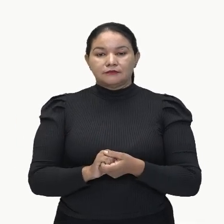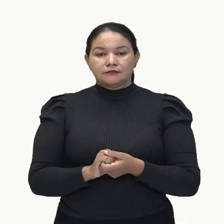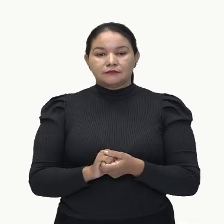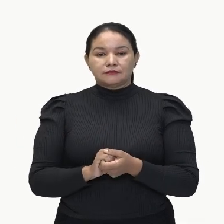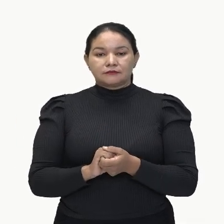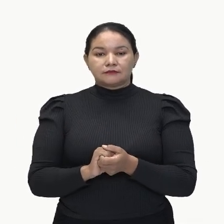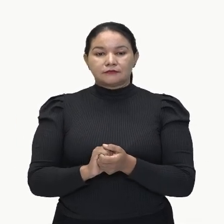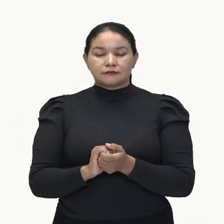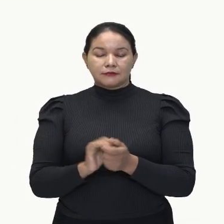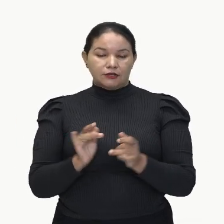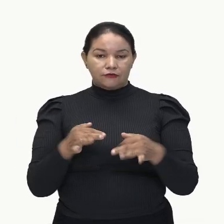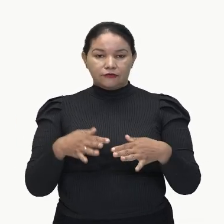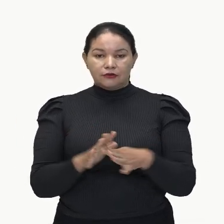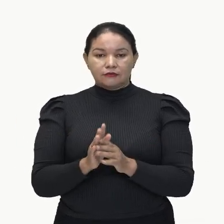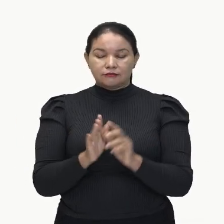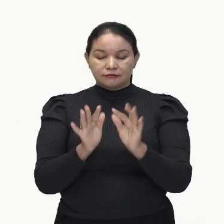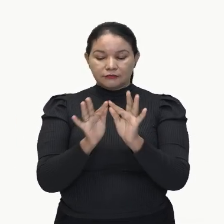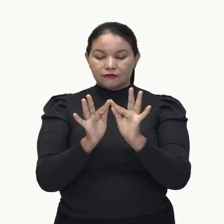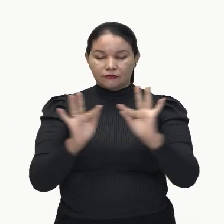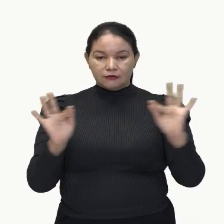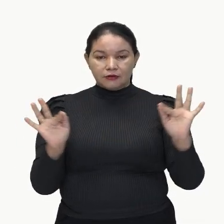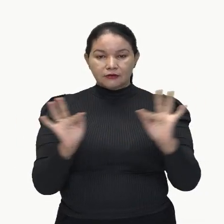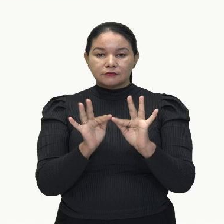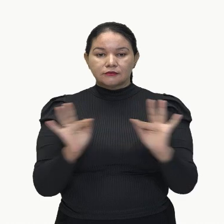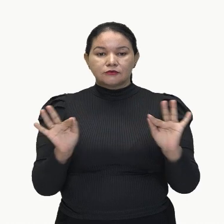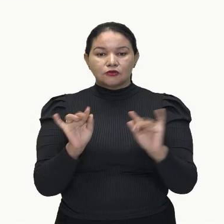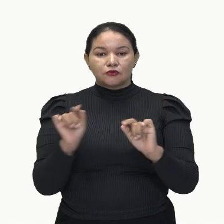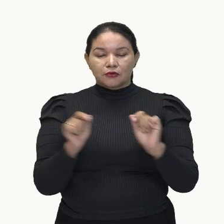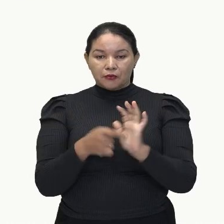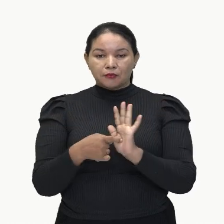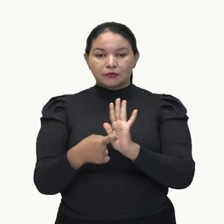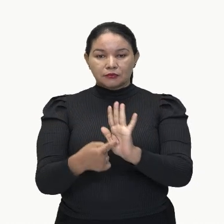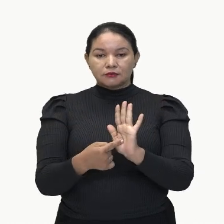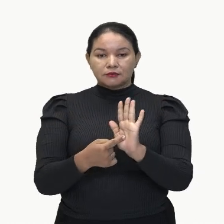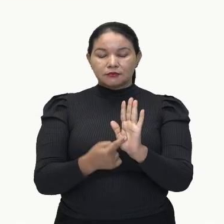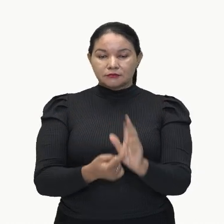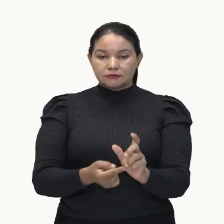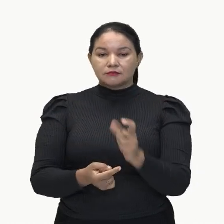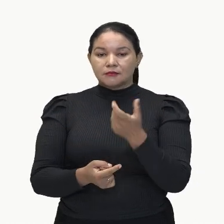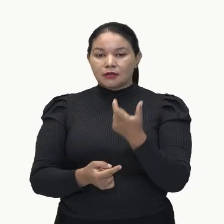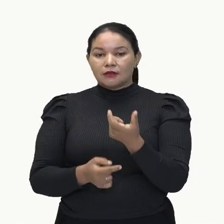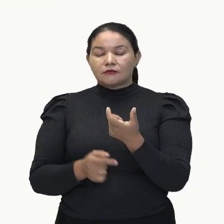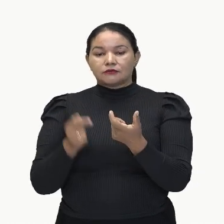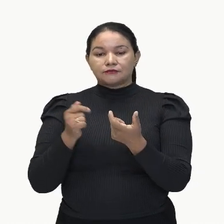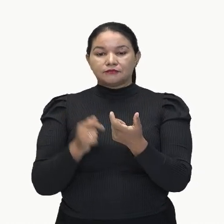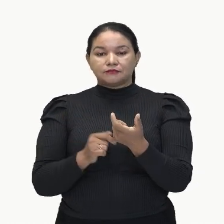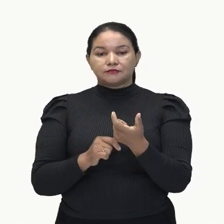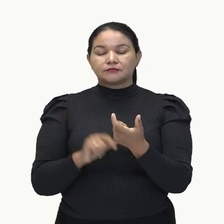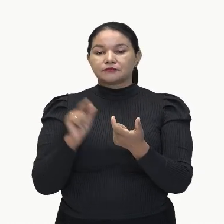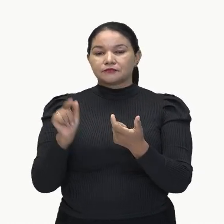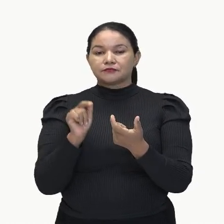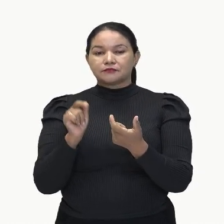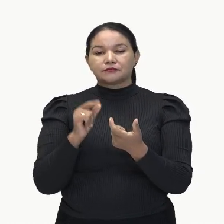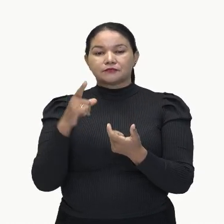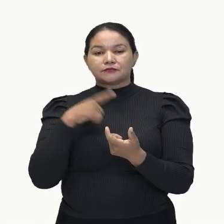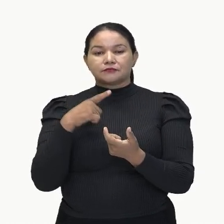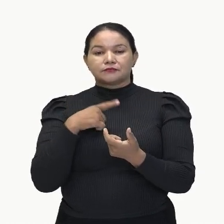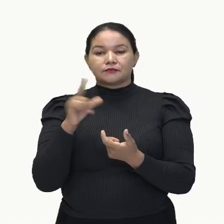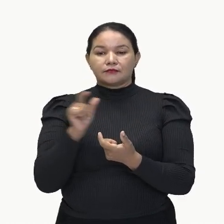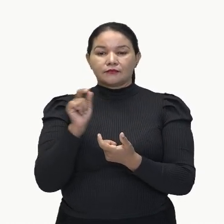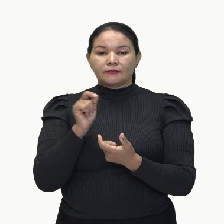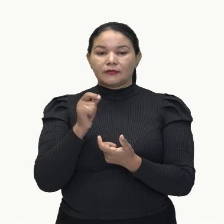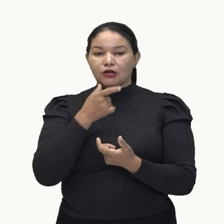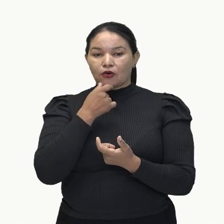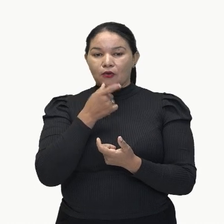última frase né que eu quero apresentar as palavras em destaque nessa nós temos aqui o libertador